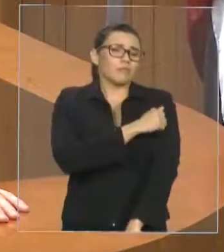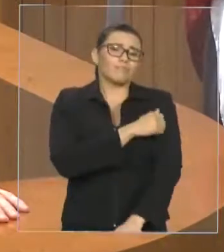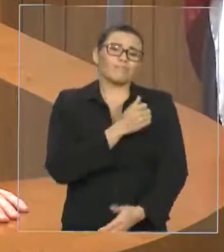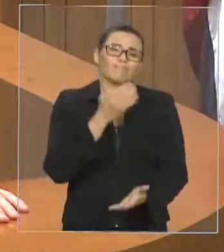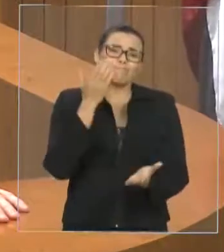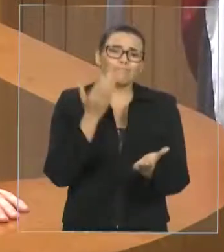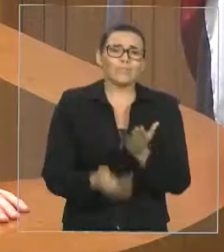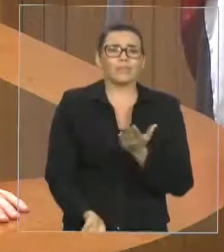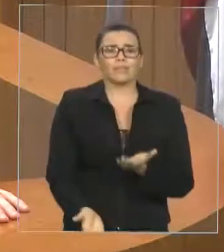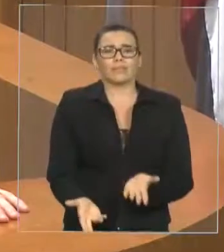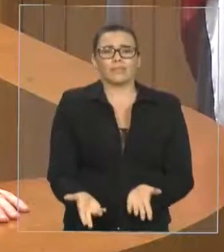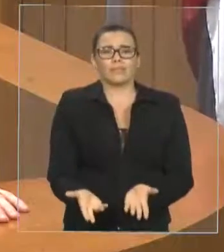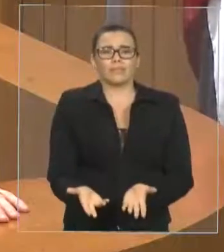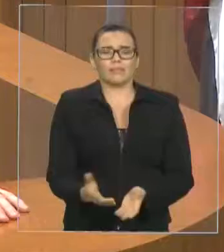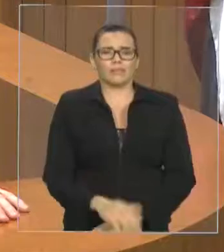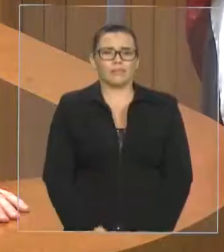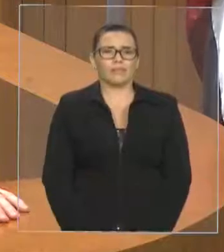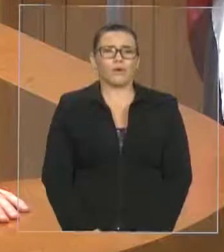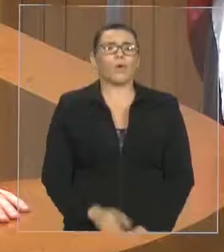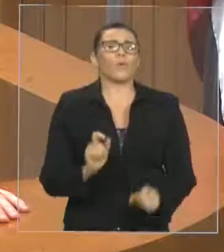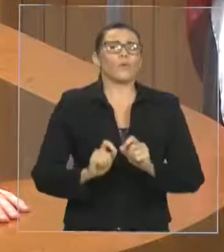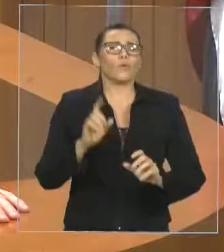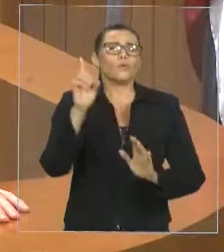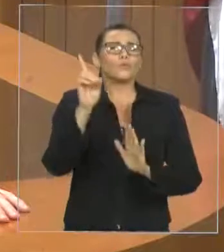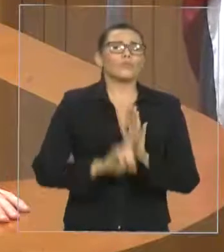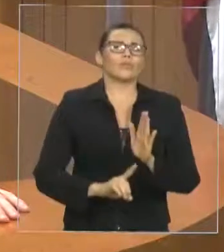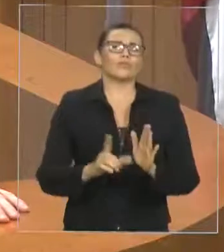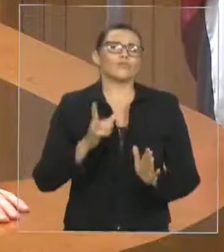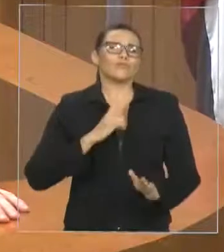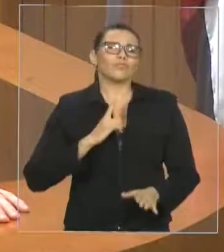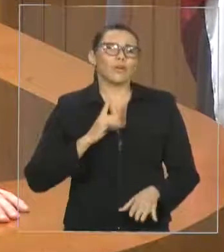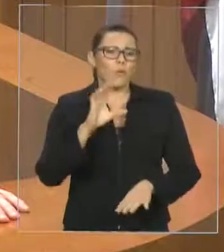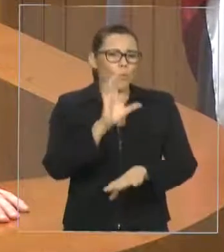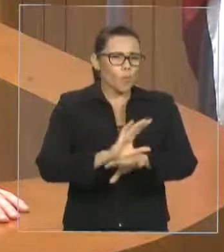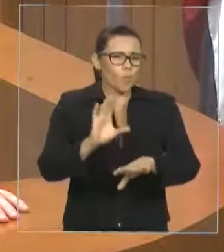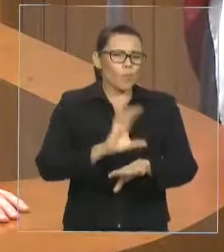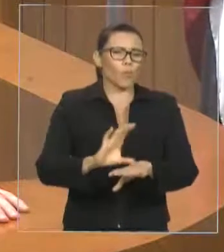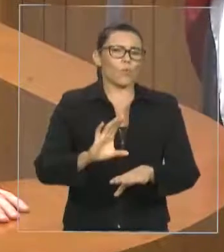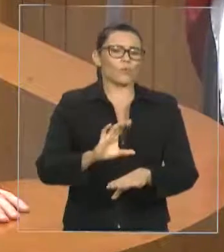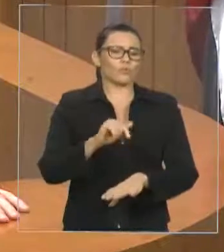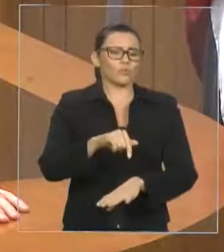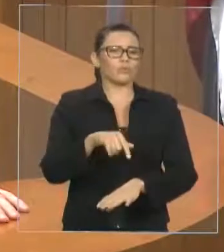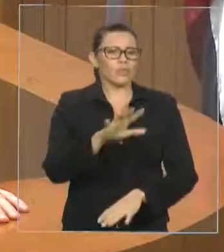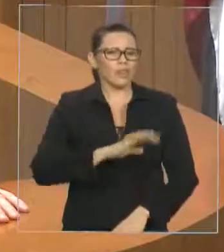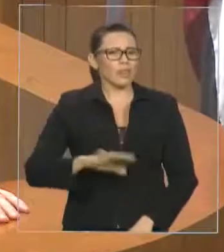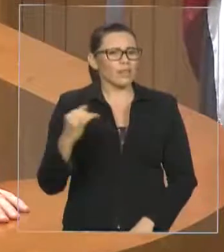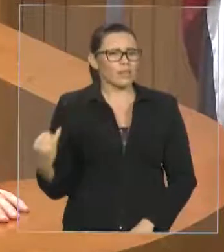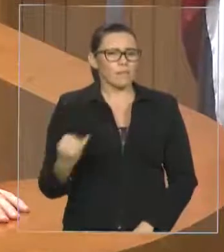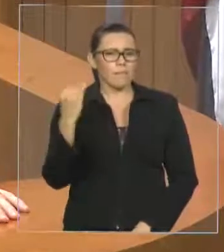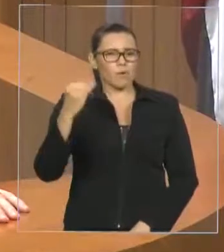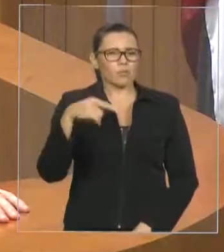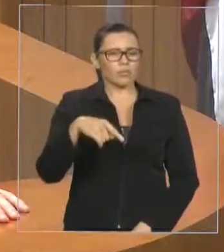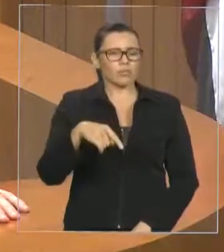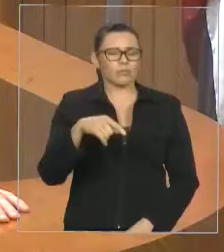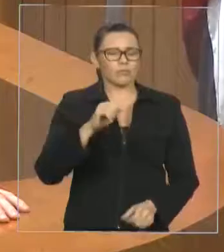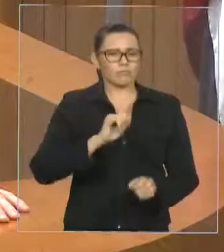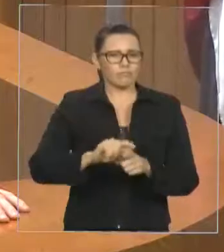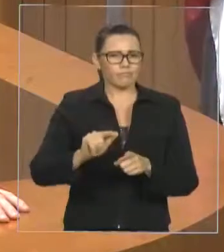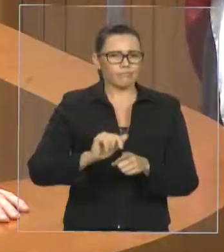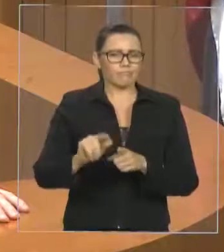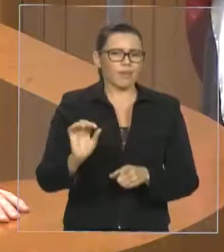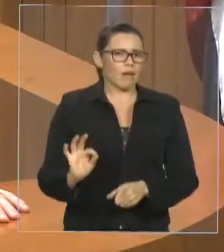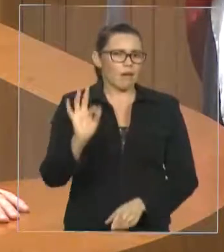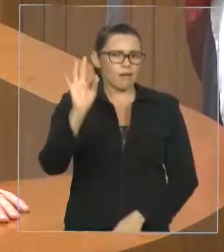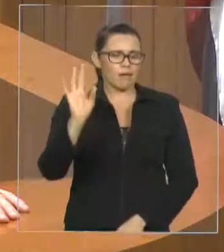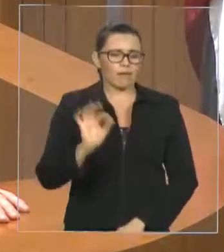de cursar essas áreas tão importantes depois porque